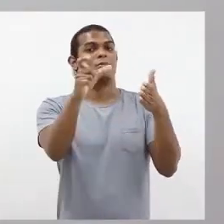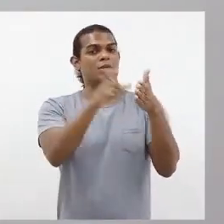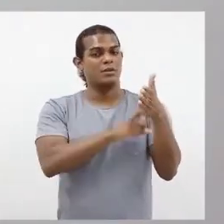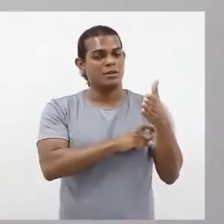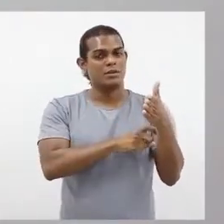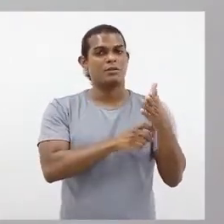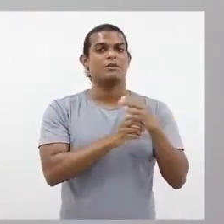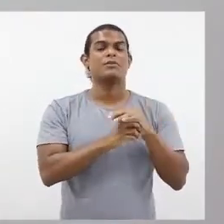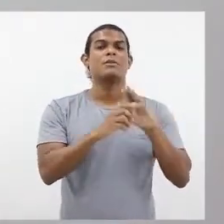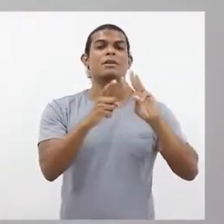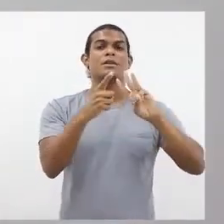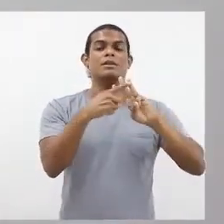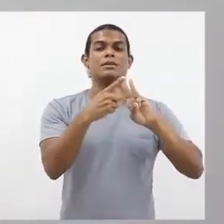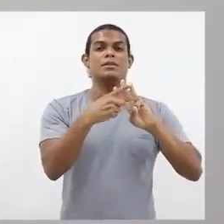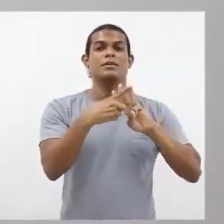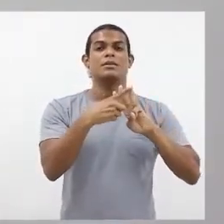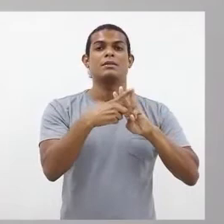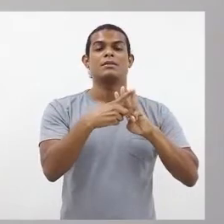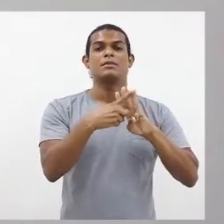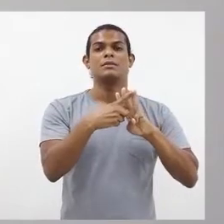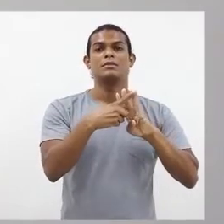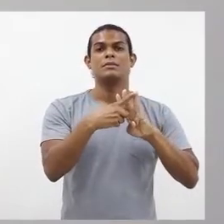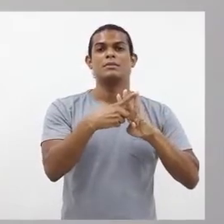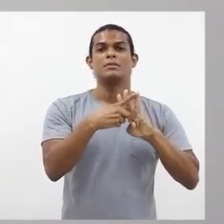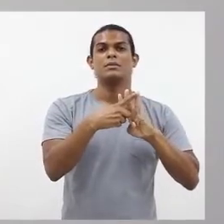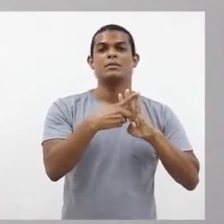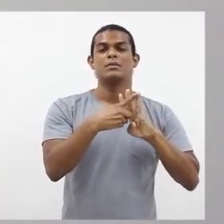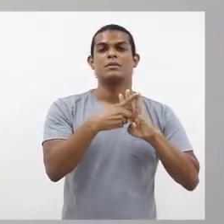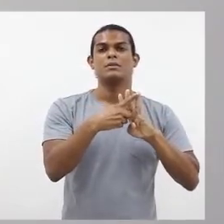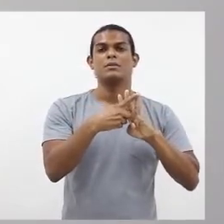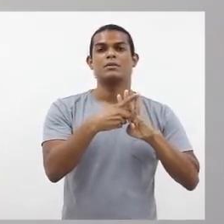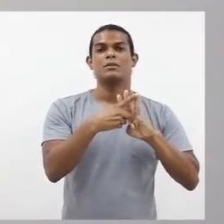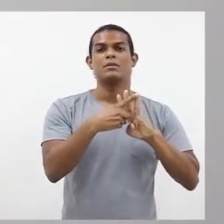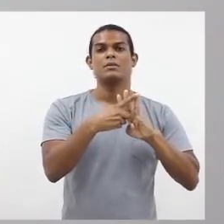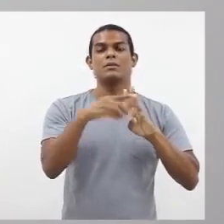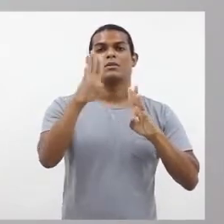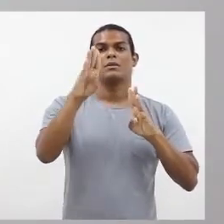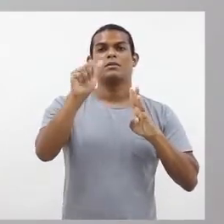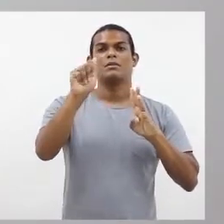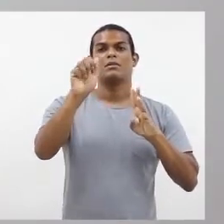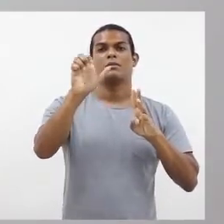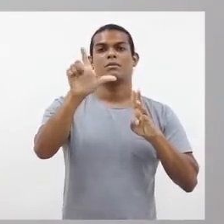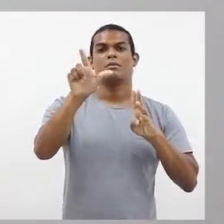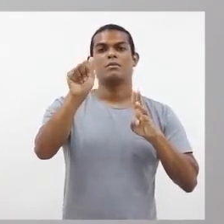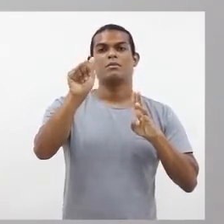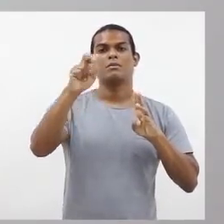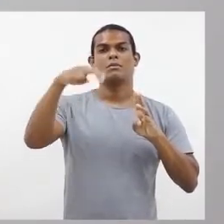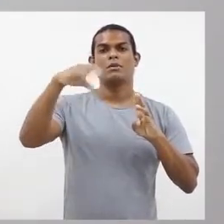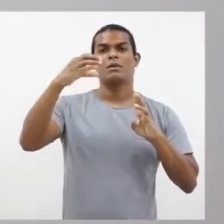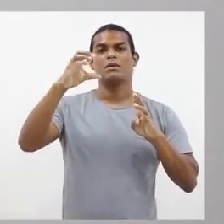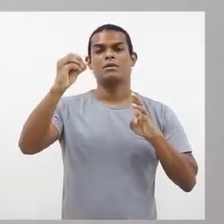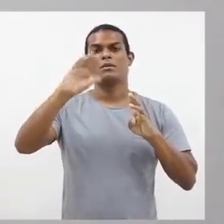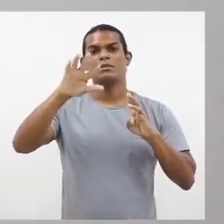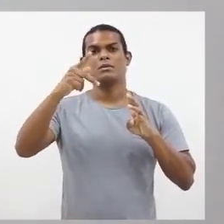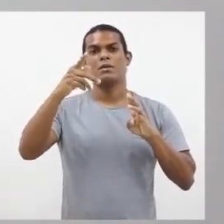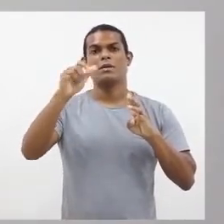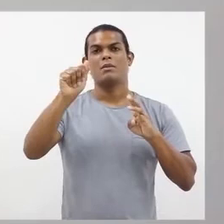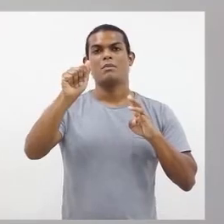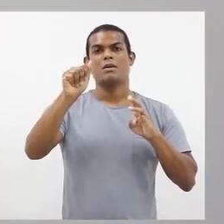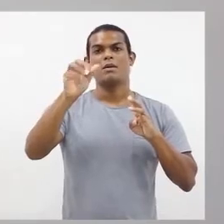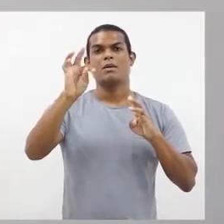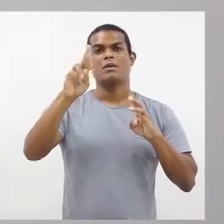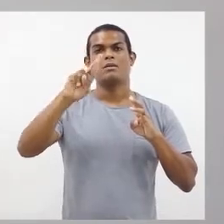crédito. Na competência 3, nós vamos conhecer o balanço patrimonial, uma importante